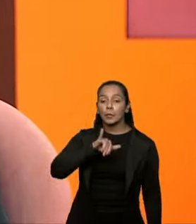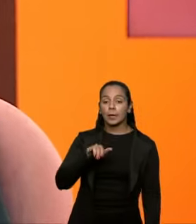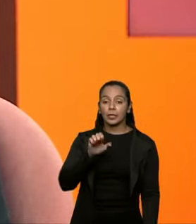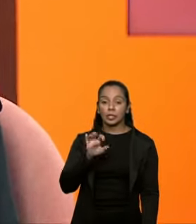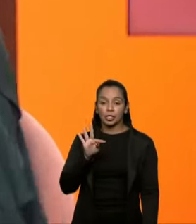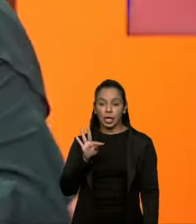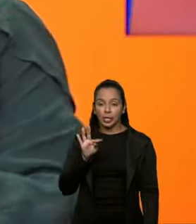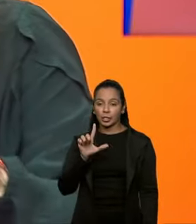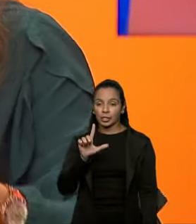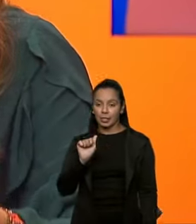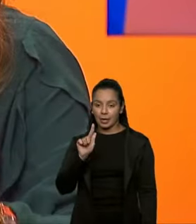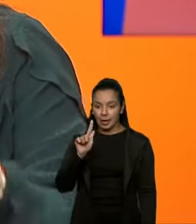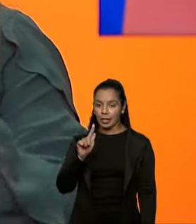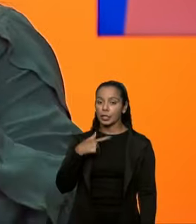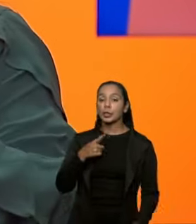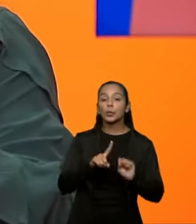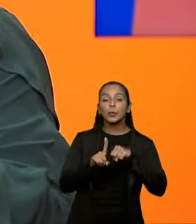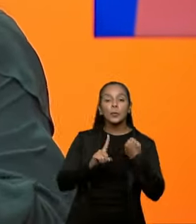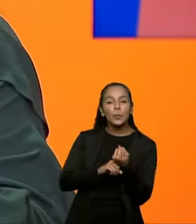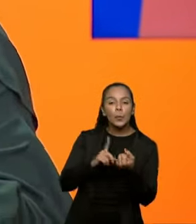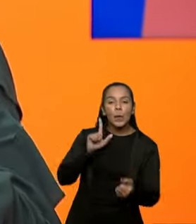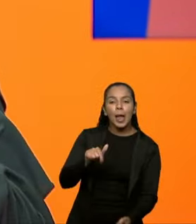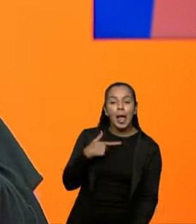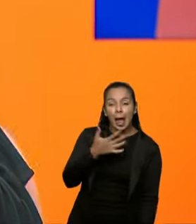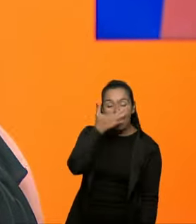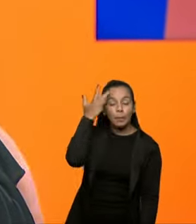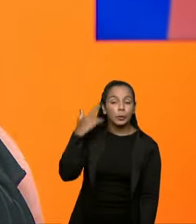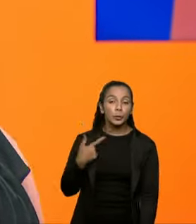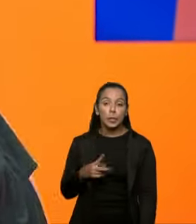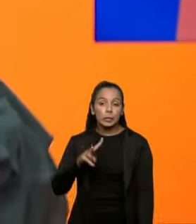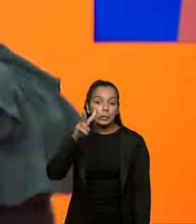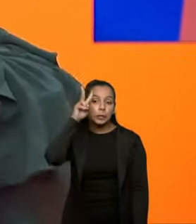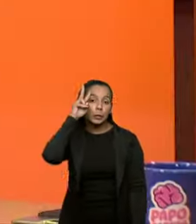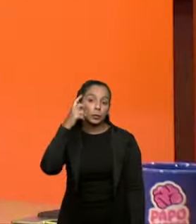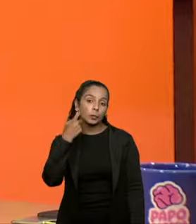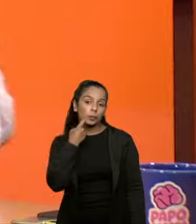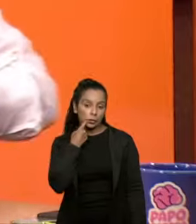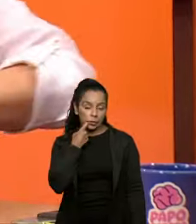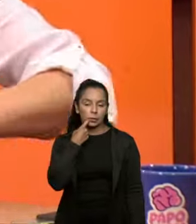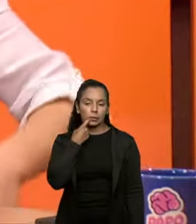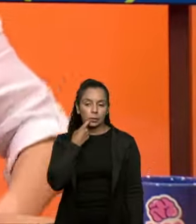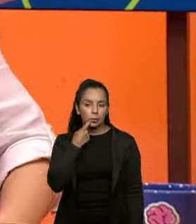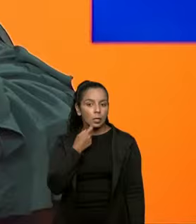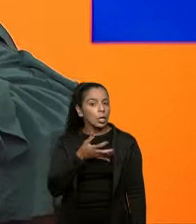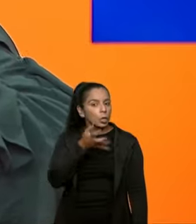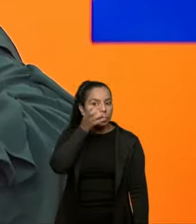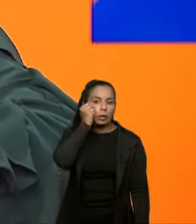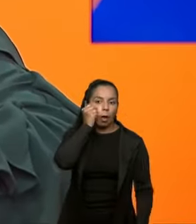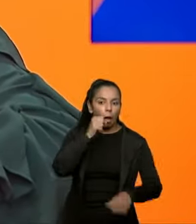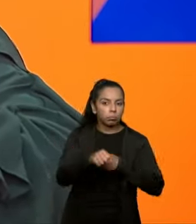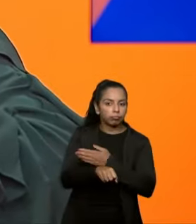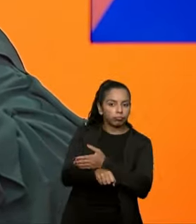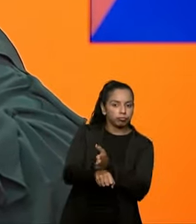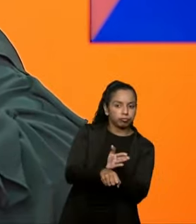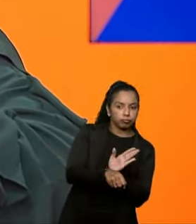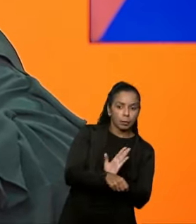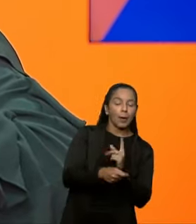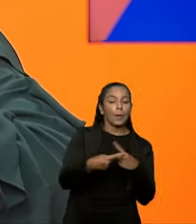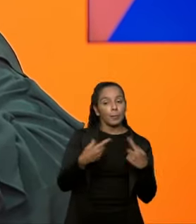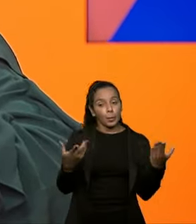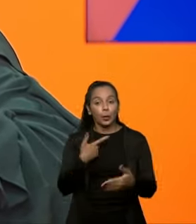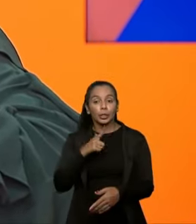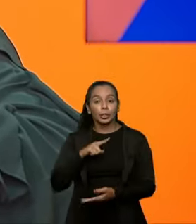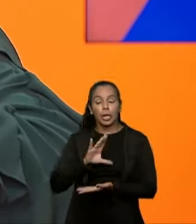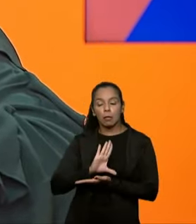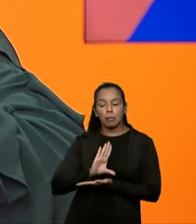social. Uhum. Era aquele indivíduo que, de segunda a sexta, ele vai dormir muito tarde, porque hoje tem a procrastinação do